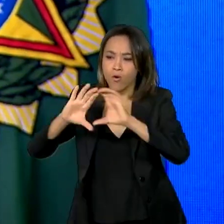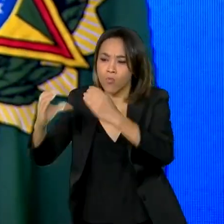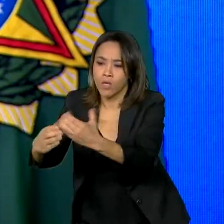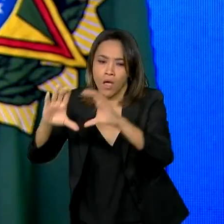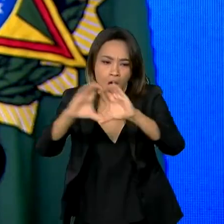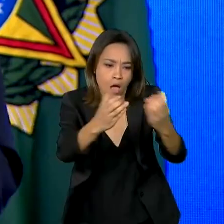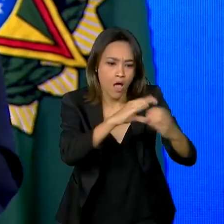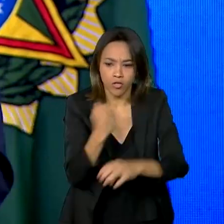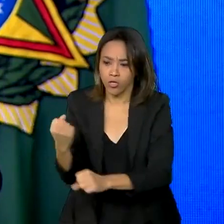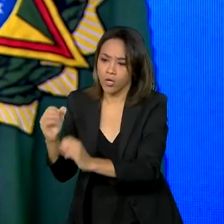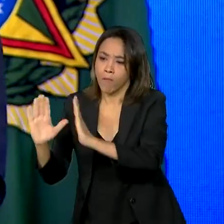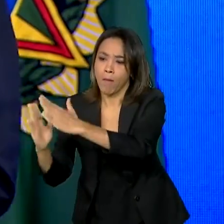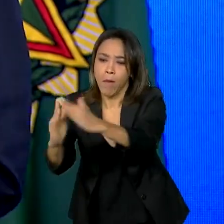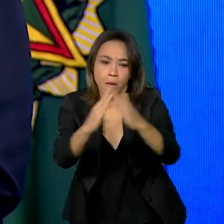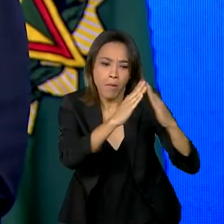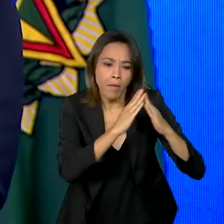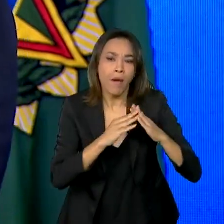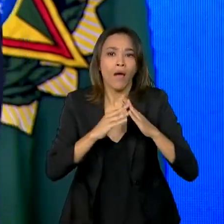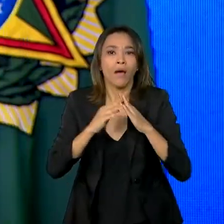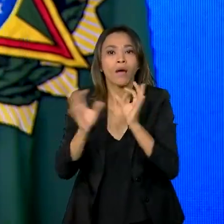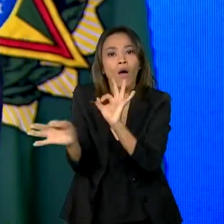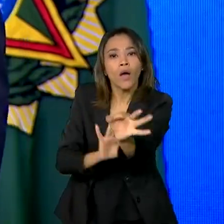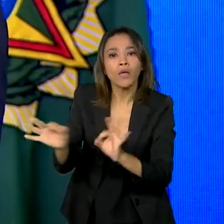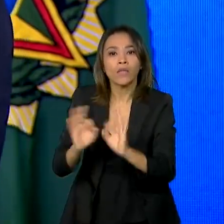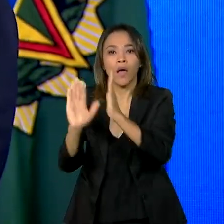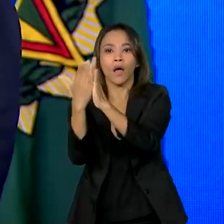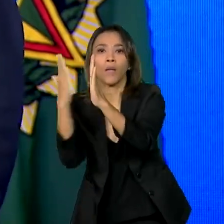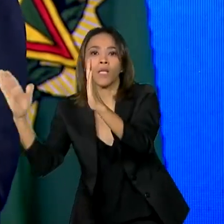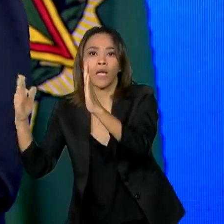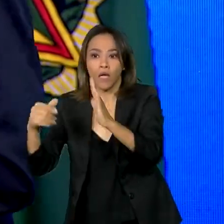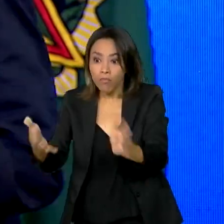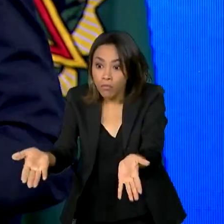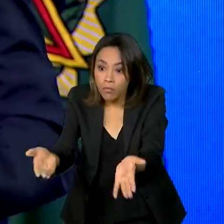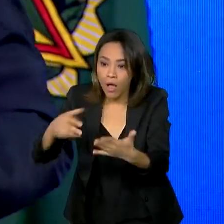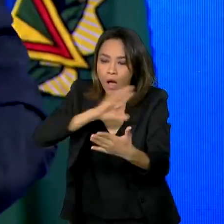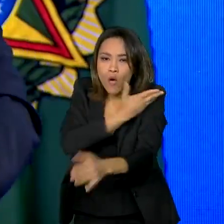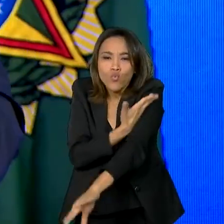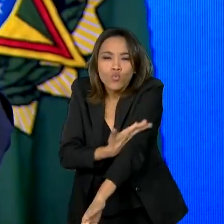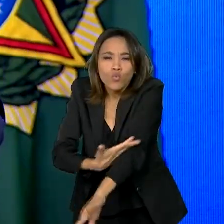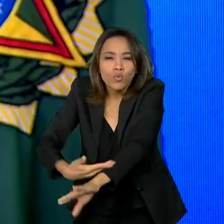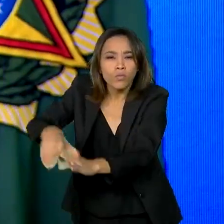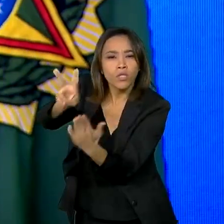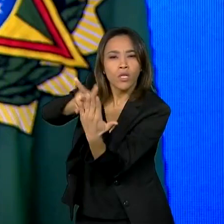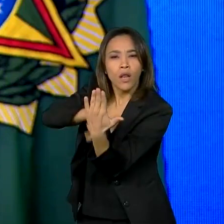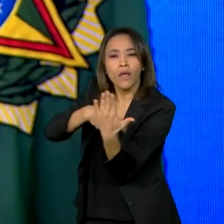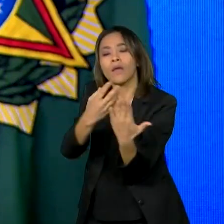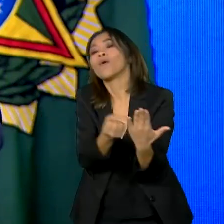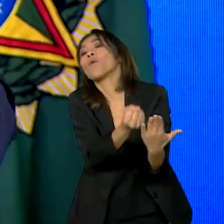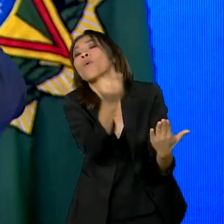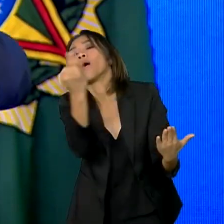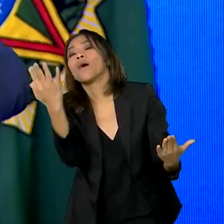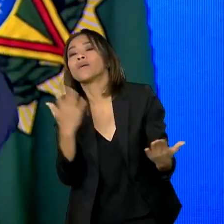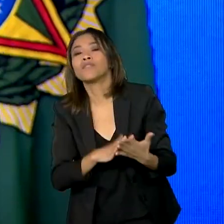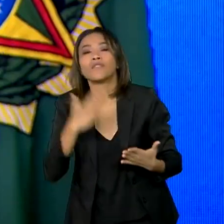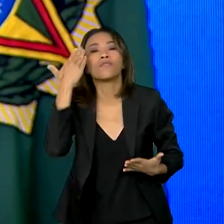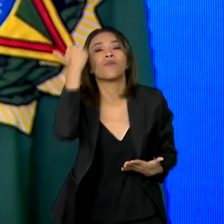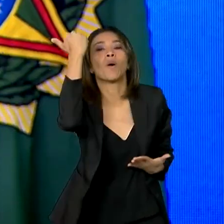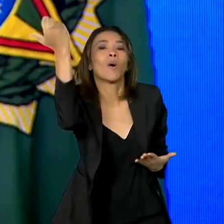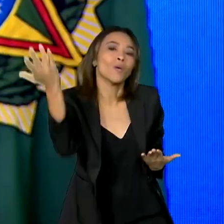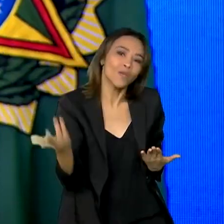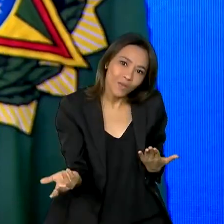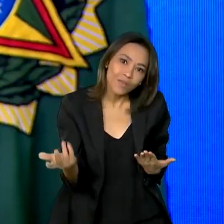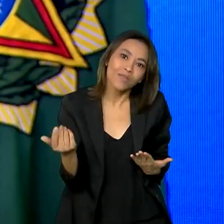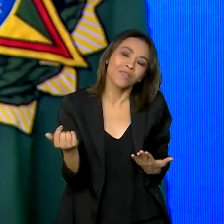biblioteca e as pessoas adquirir o hábito de ler, quantos Guimarães Rosas a gente não vai